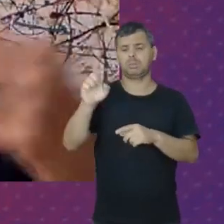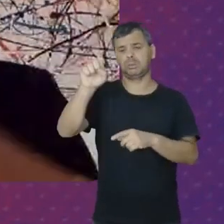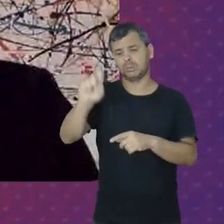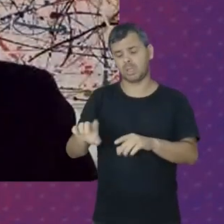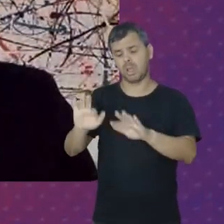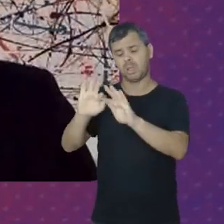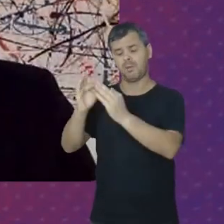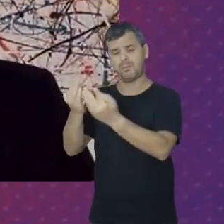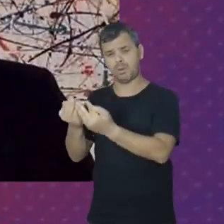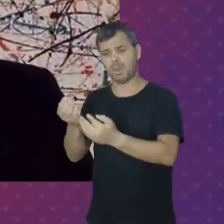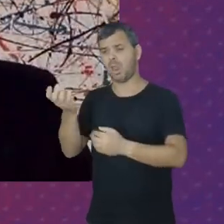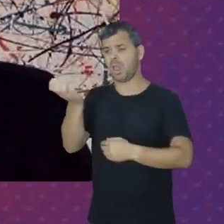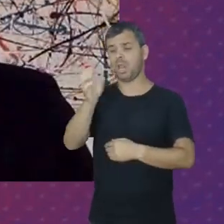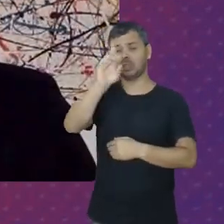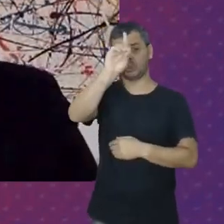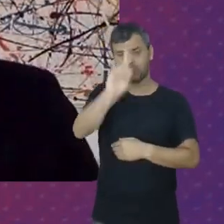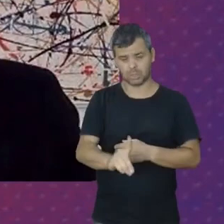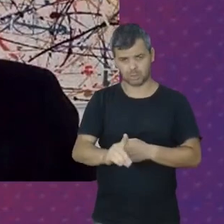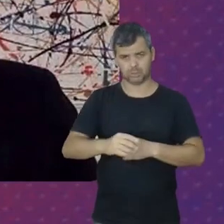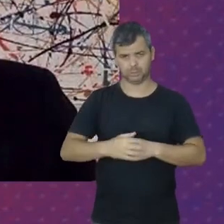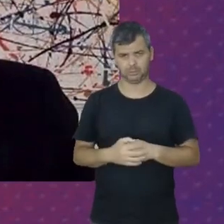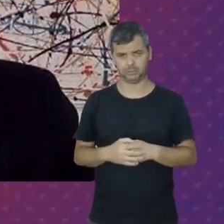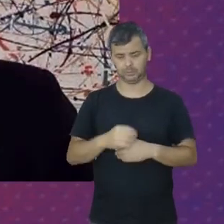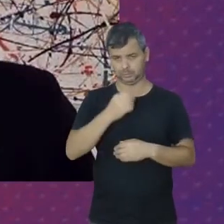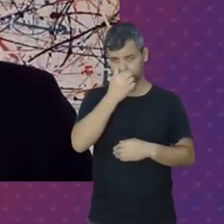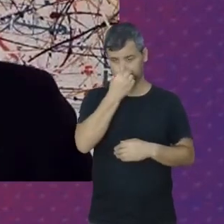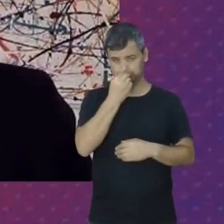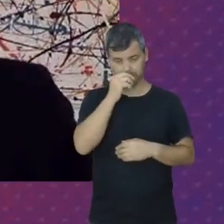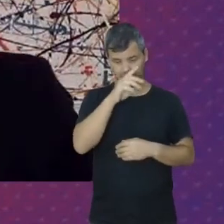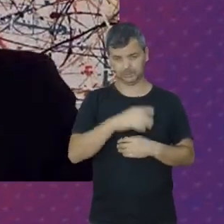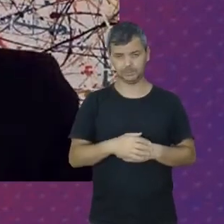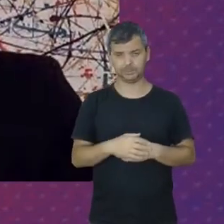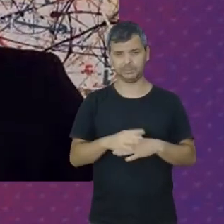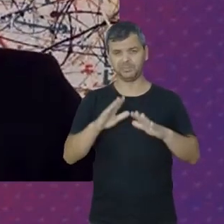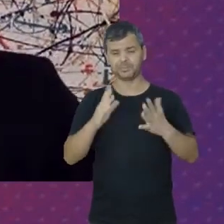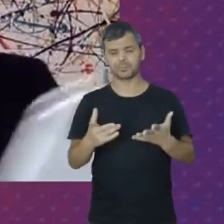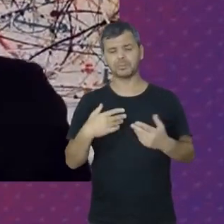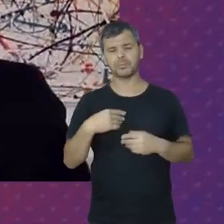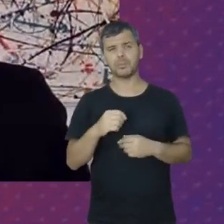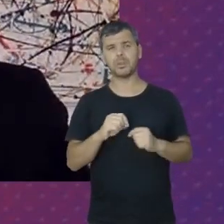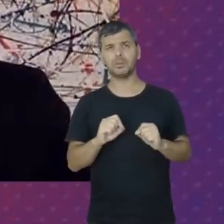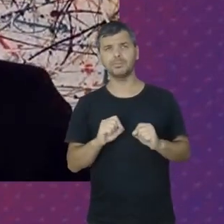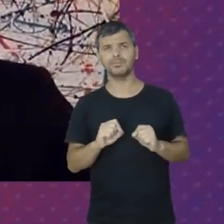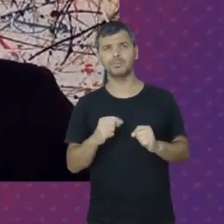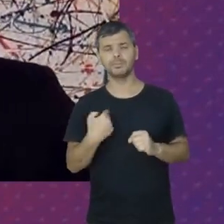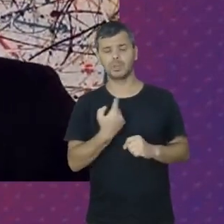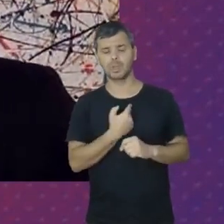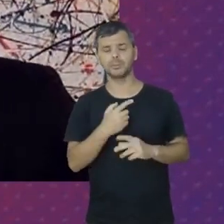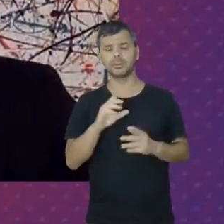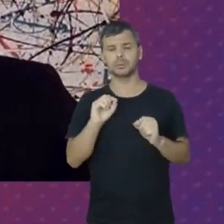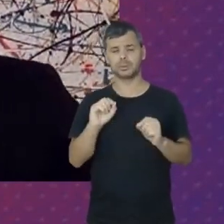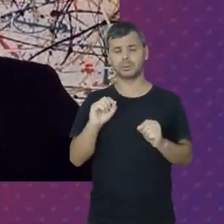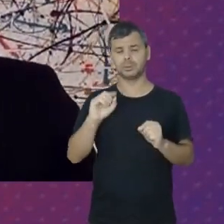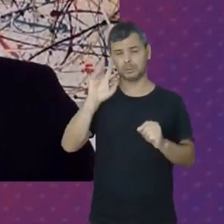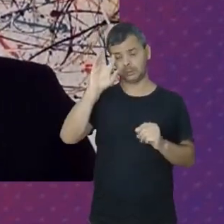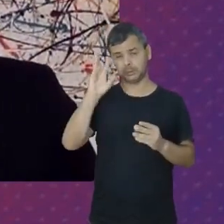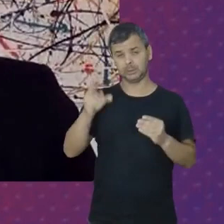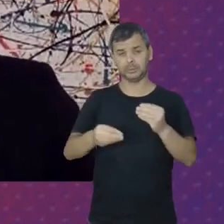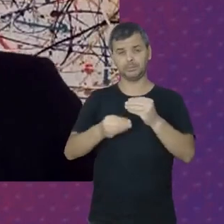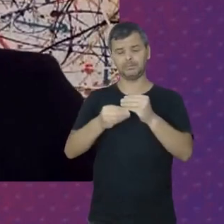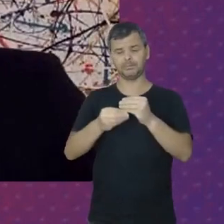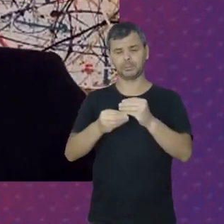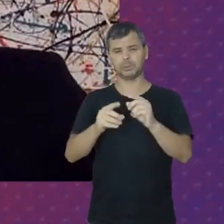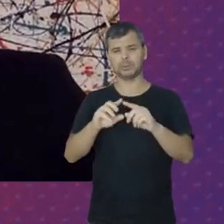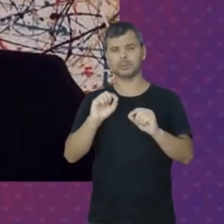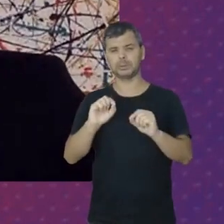elas querem direitos, né? Então, eu acho que a gente pode concluir, né,